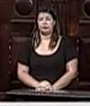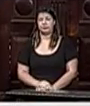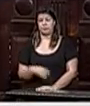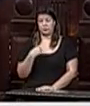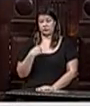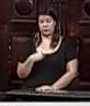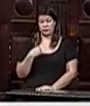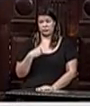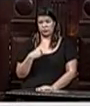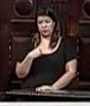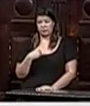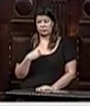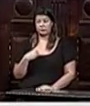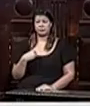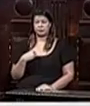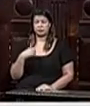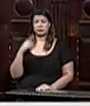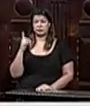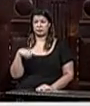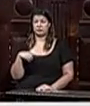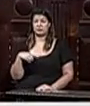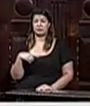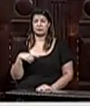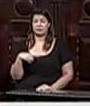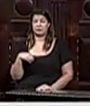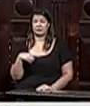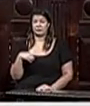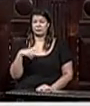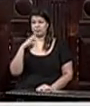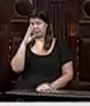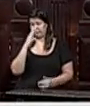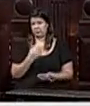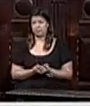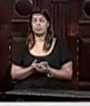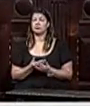vive sob um intenso descrédito,